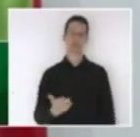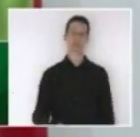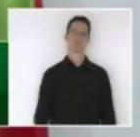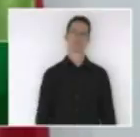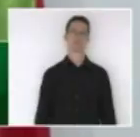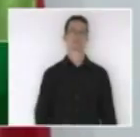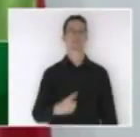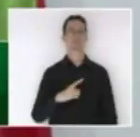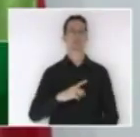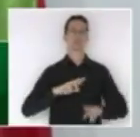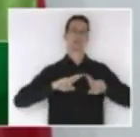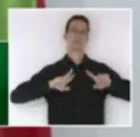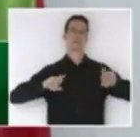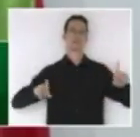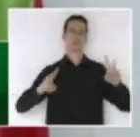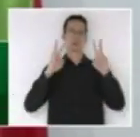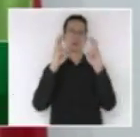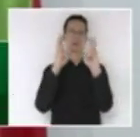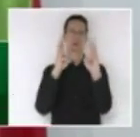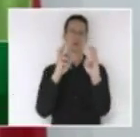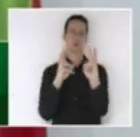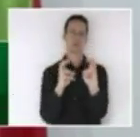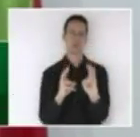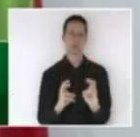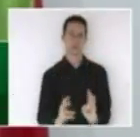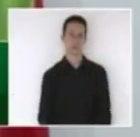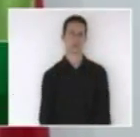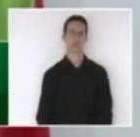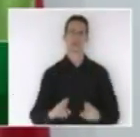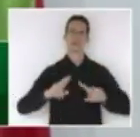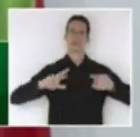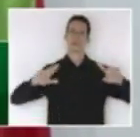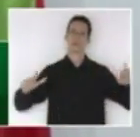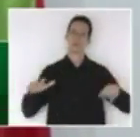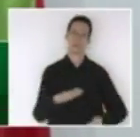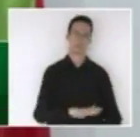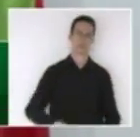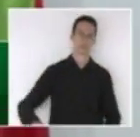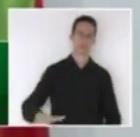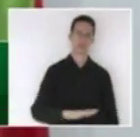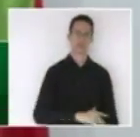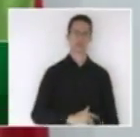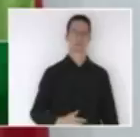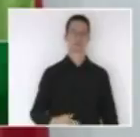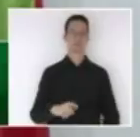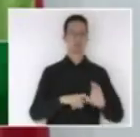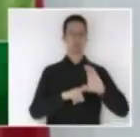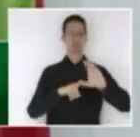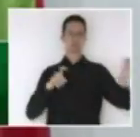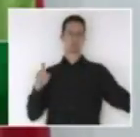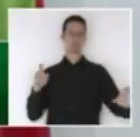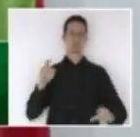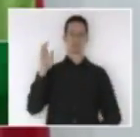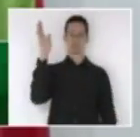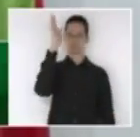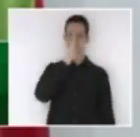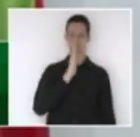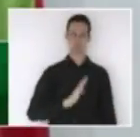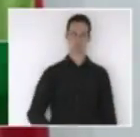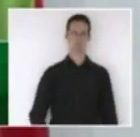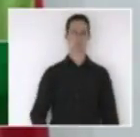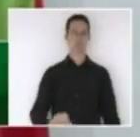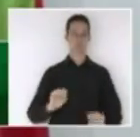temas das mais diversas áreas: soberania nacional, defesa da nação, participação